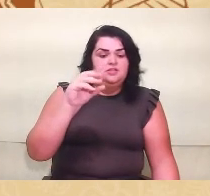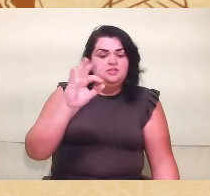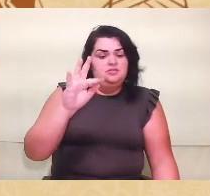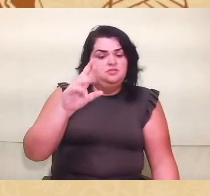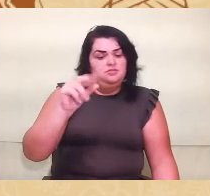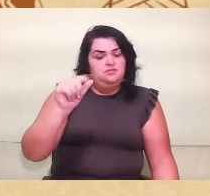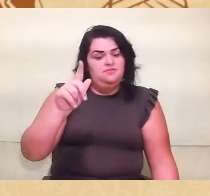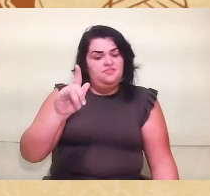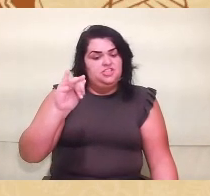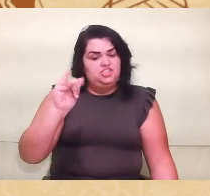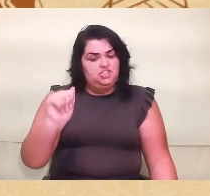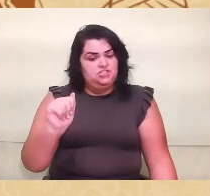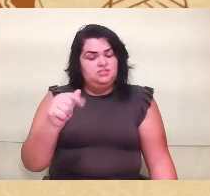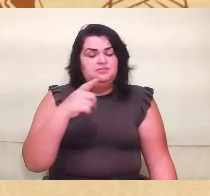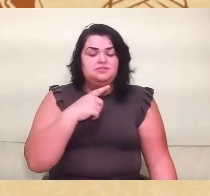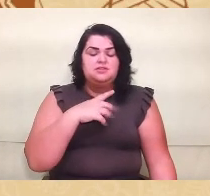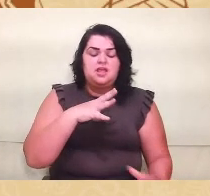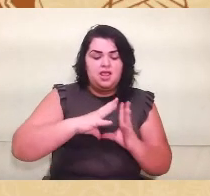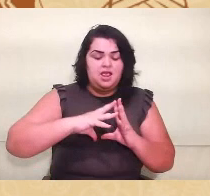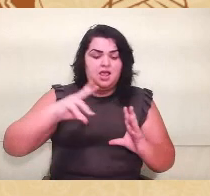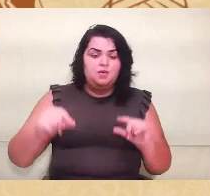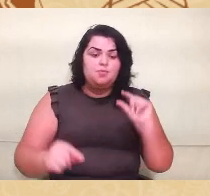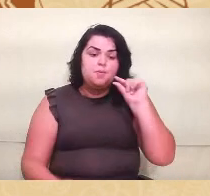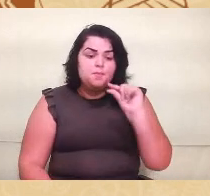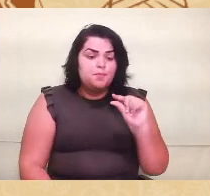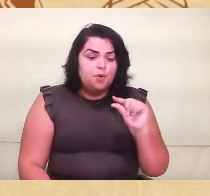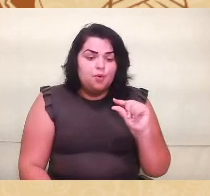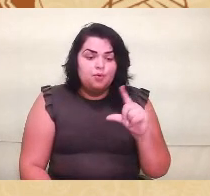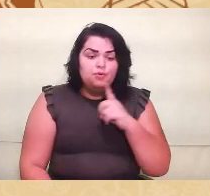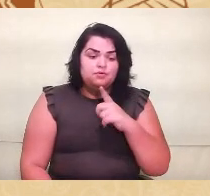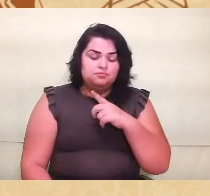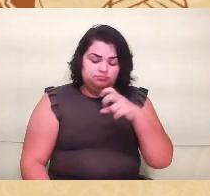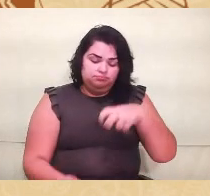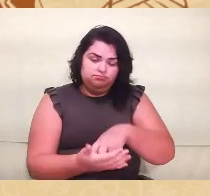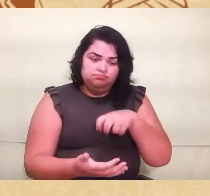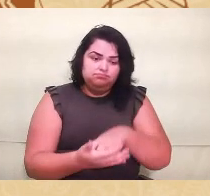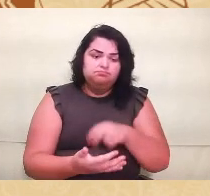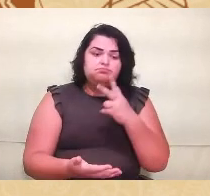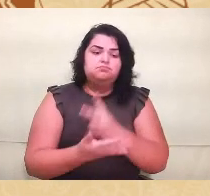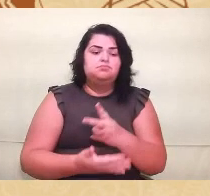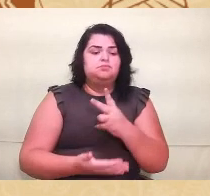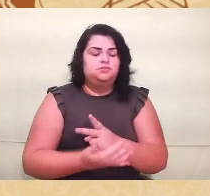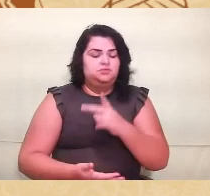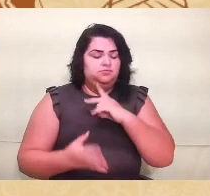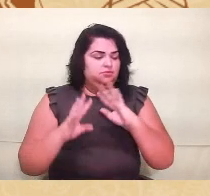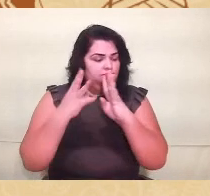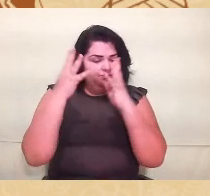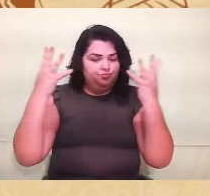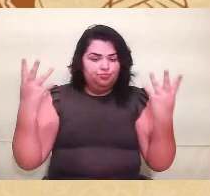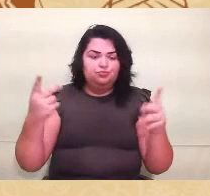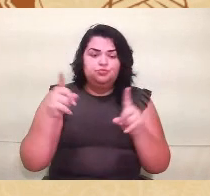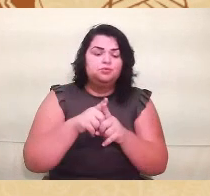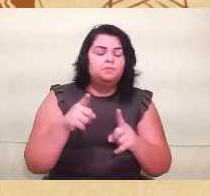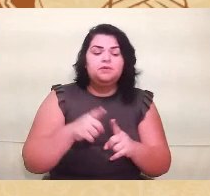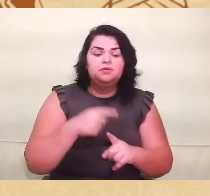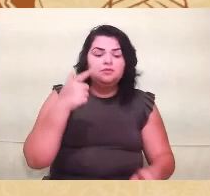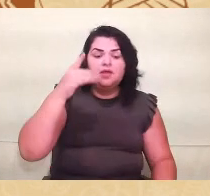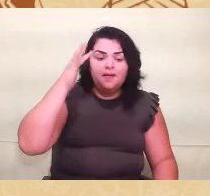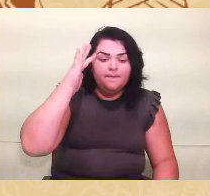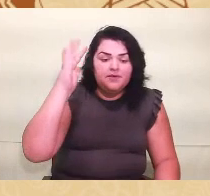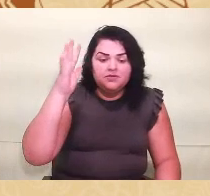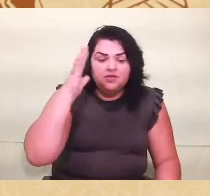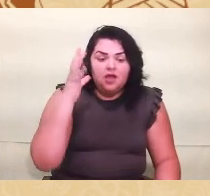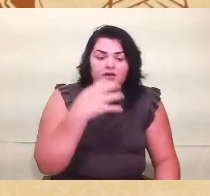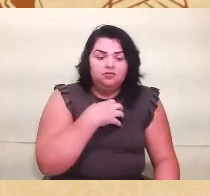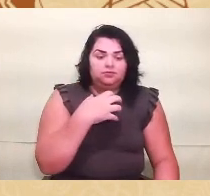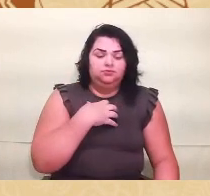Angacaru, comemos alma. Usamos jurema, amesca, capim de aruanda e ayahuasca sem pensarmos em alucinógenos.